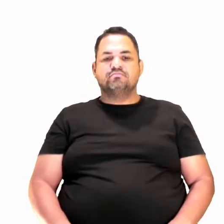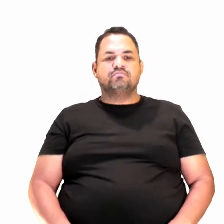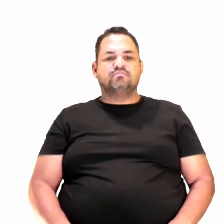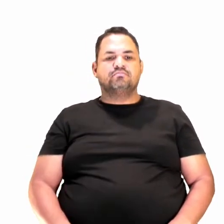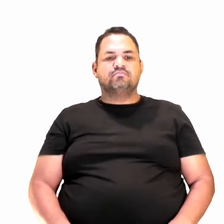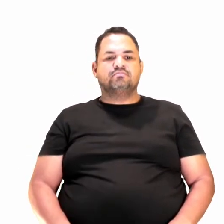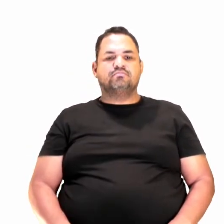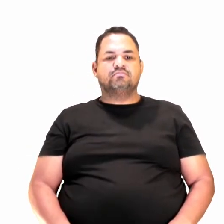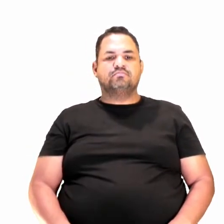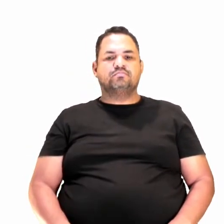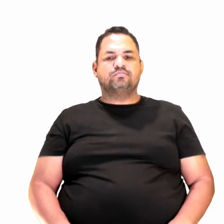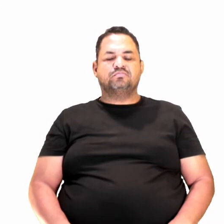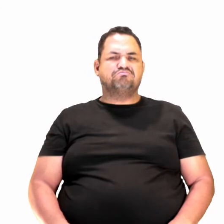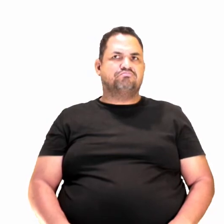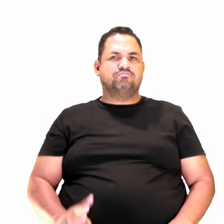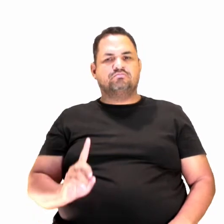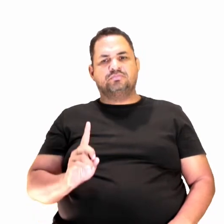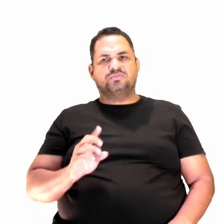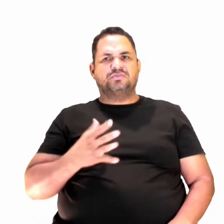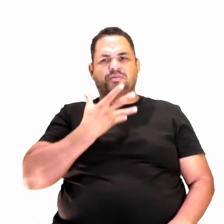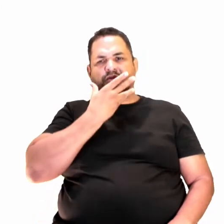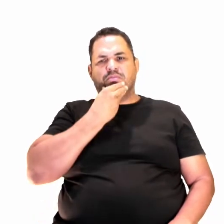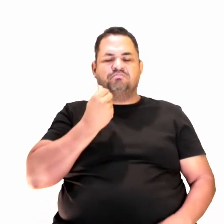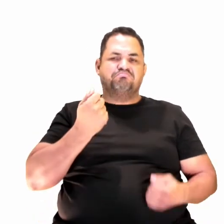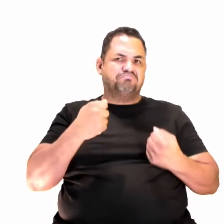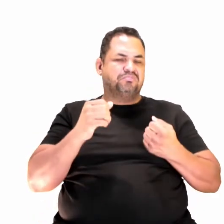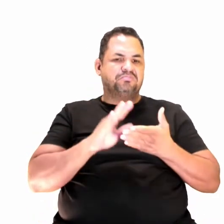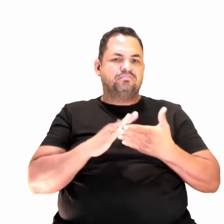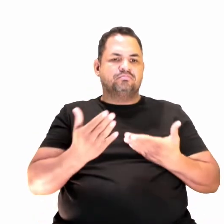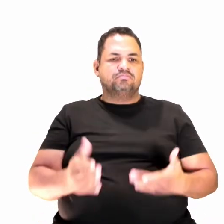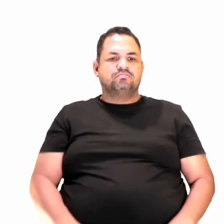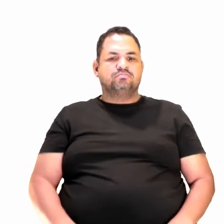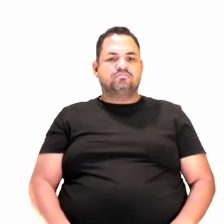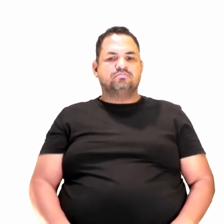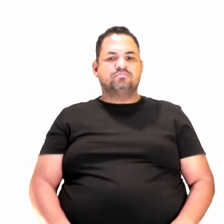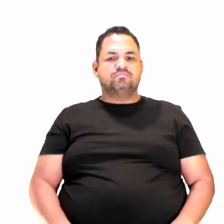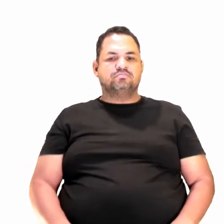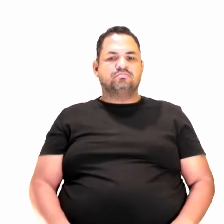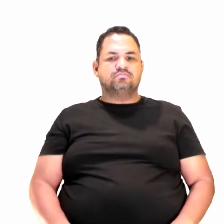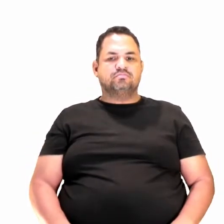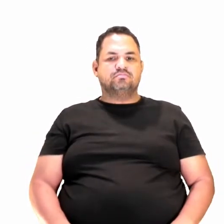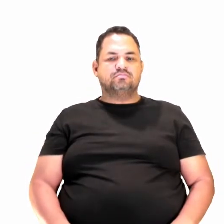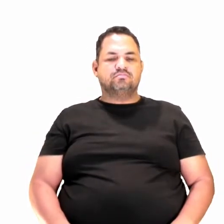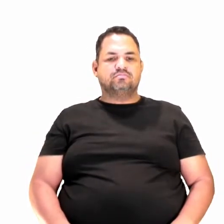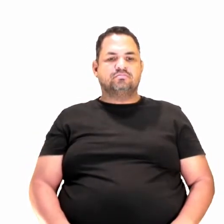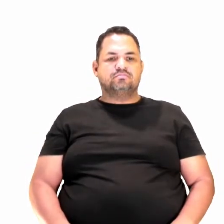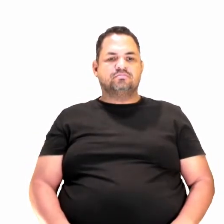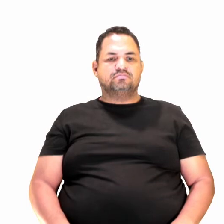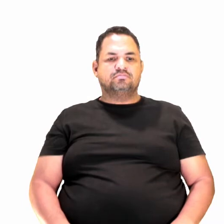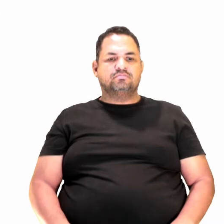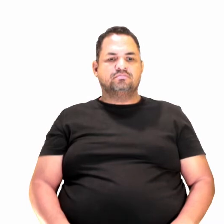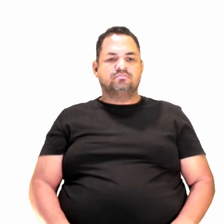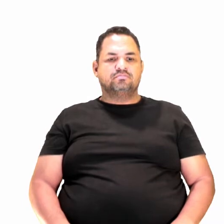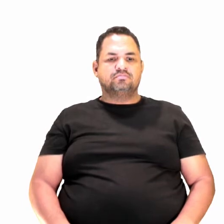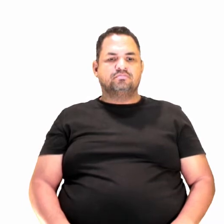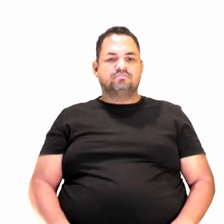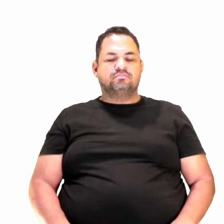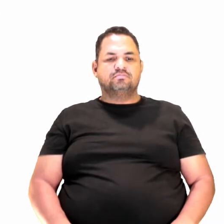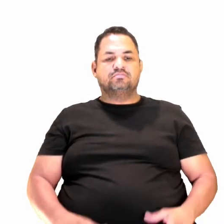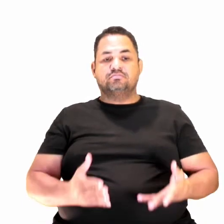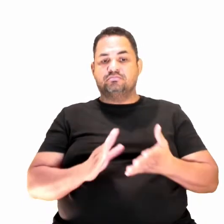de mais informações especiais para adicionar aí no seu vocabulário mais coisas, ou seja, vocês